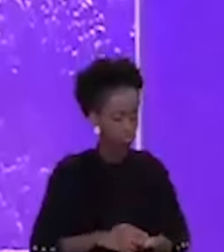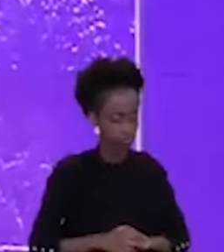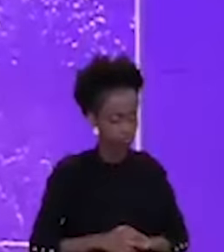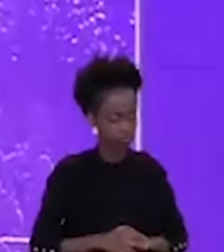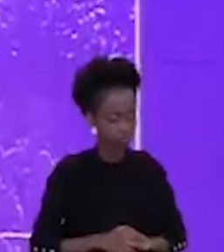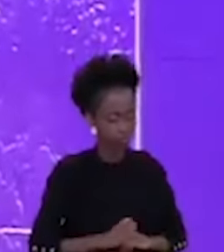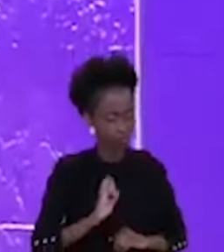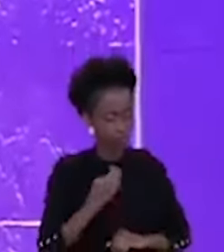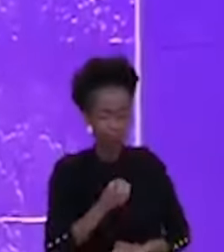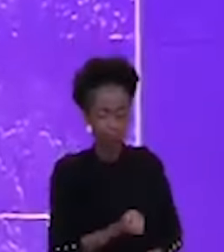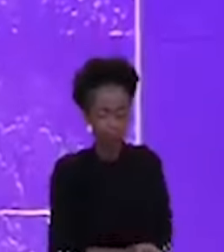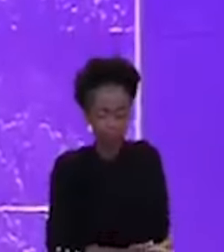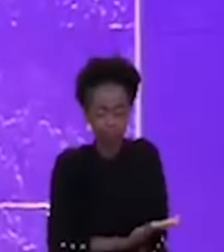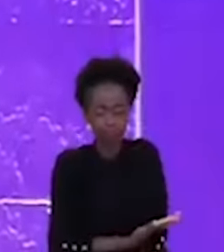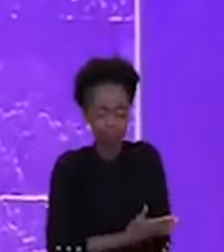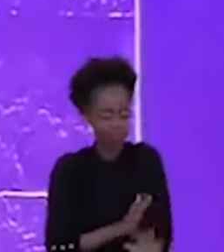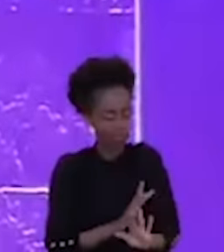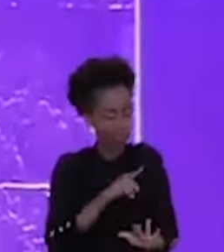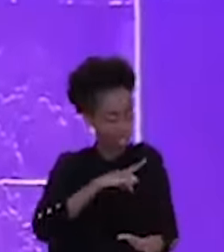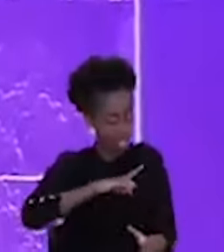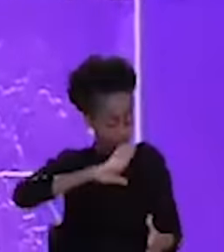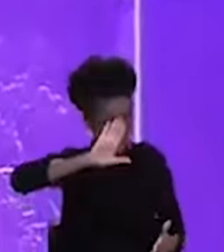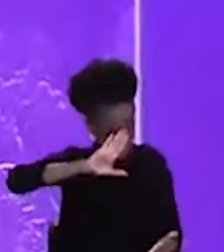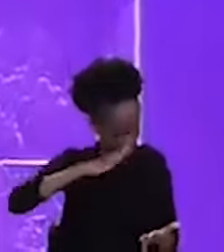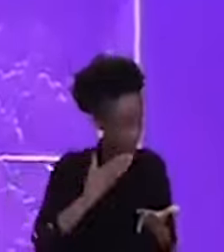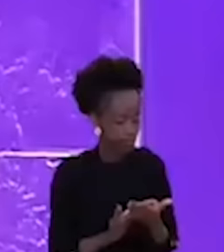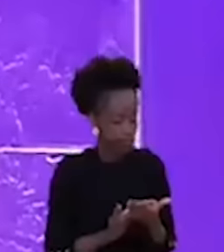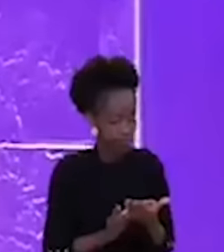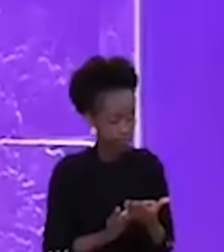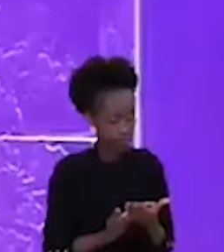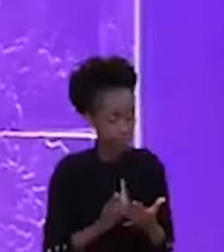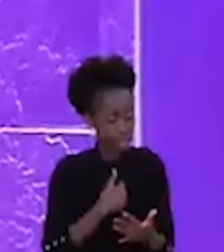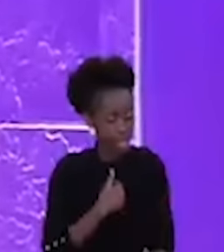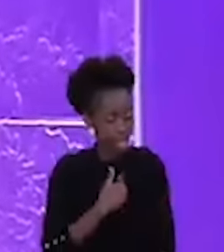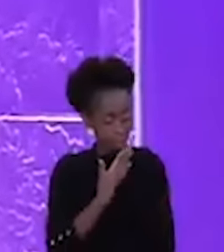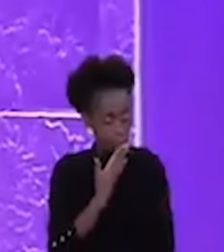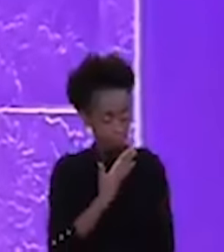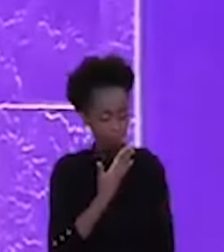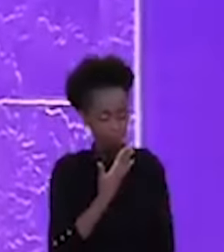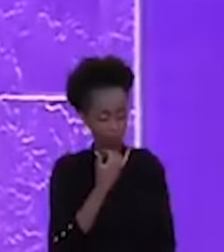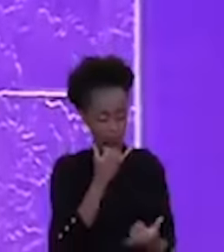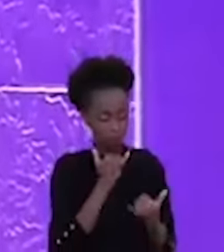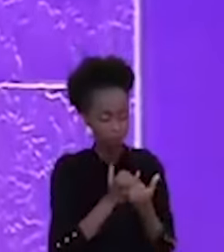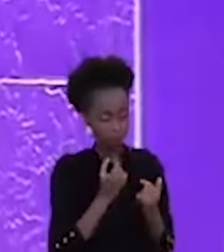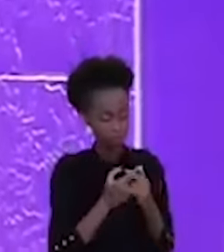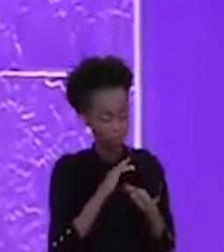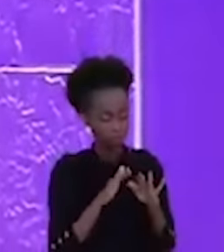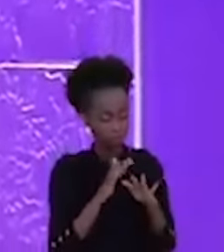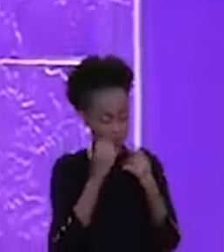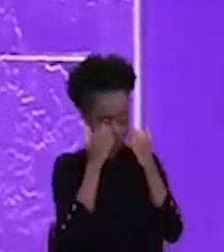nem se emocionar. Você precisa crer. Eu peço desculpa por chorar. Eu